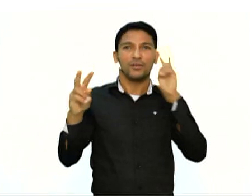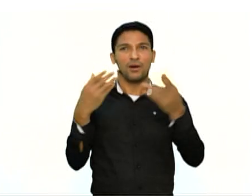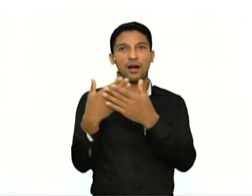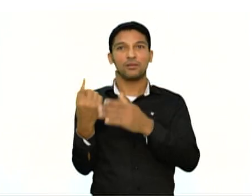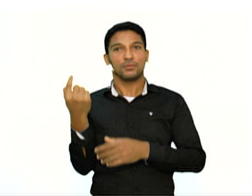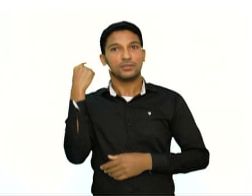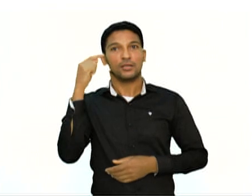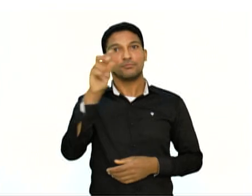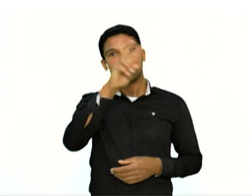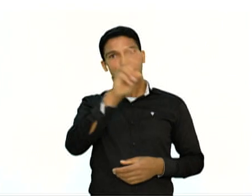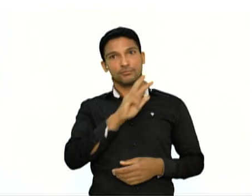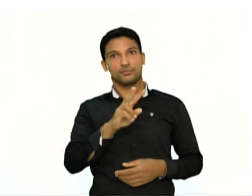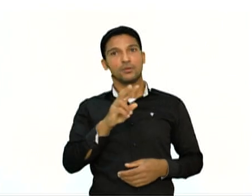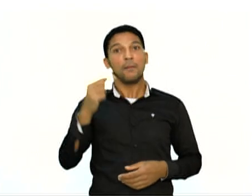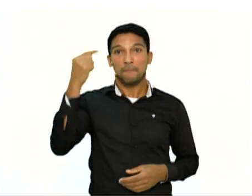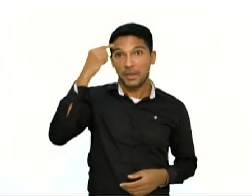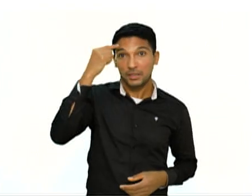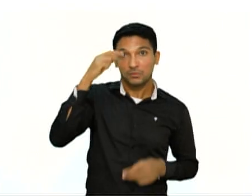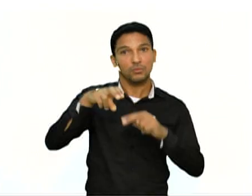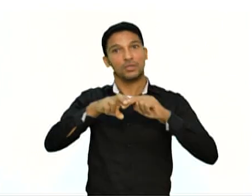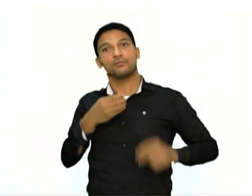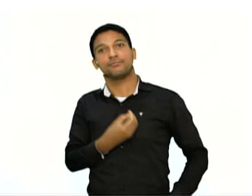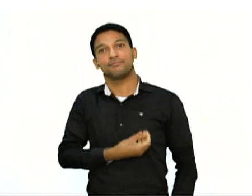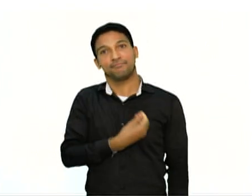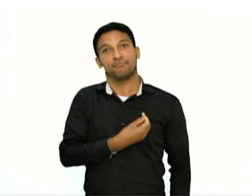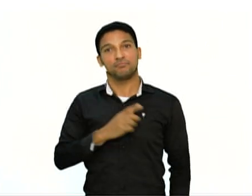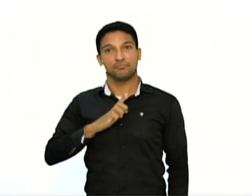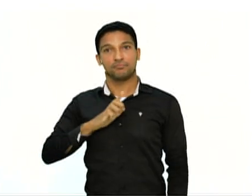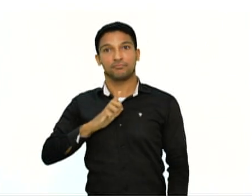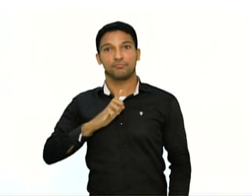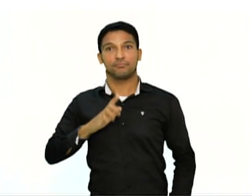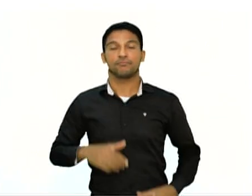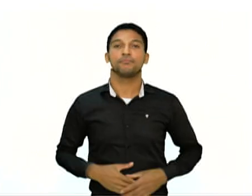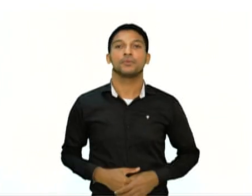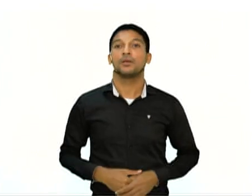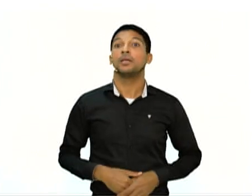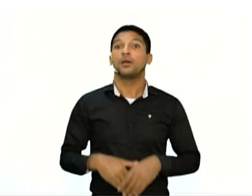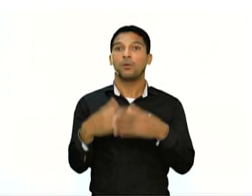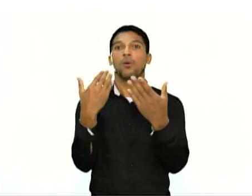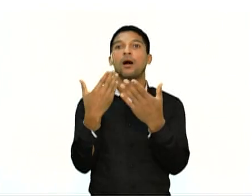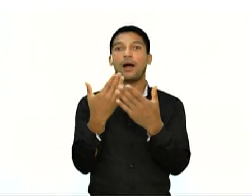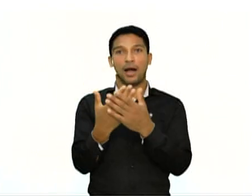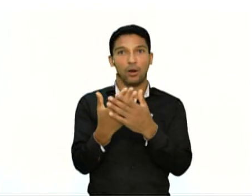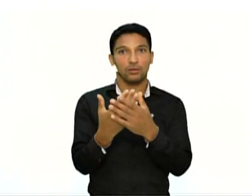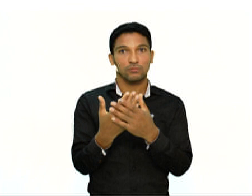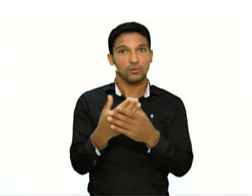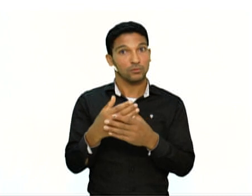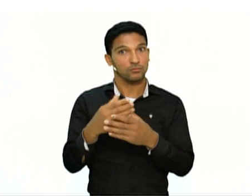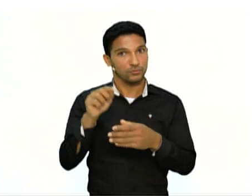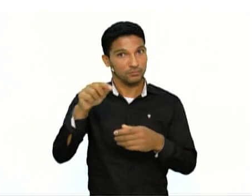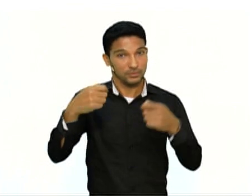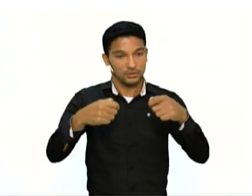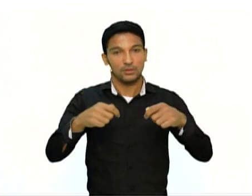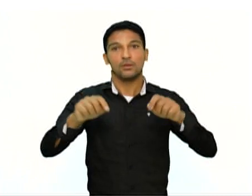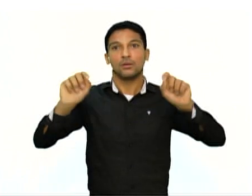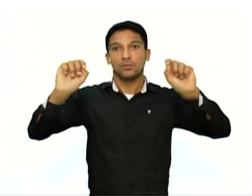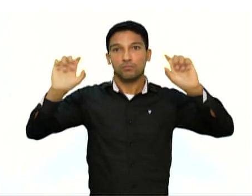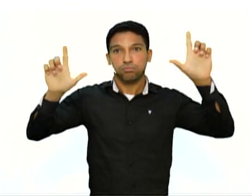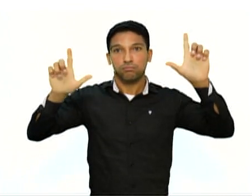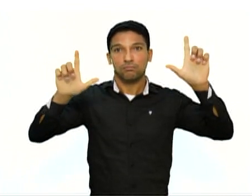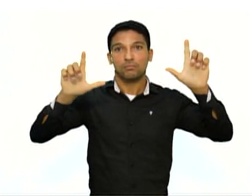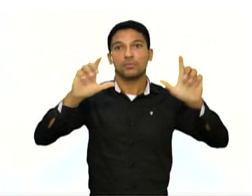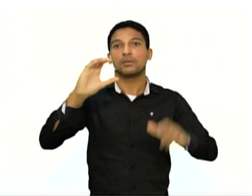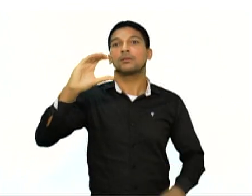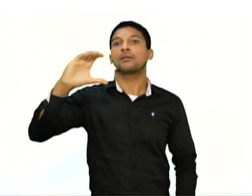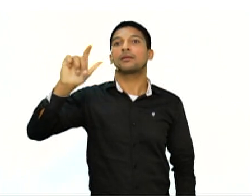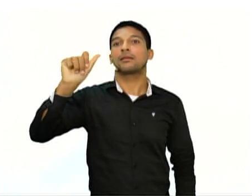o penso, logo existo. Cara estudante, assim que terminar essa aula, entre no Classroom, faça os exercícios